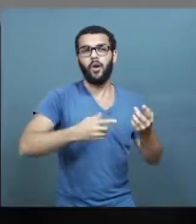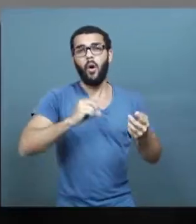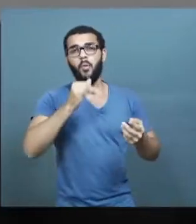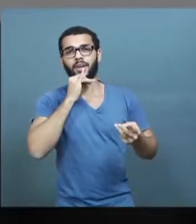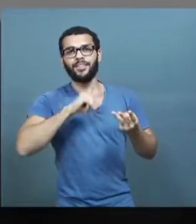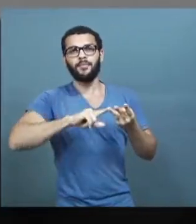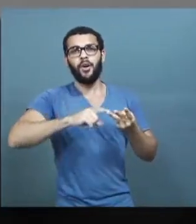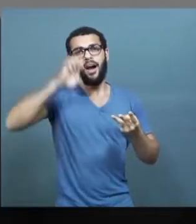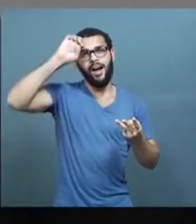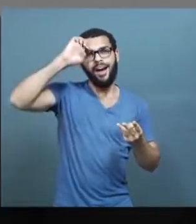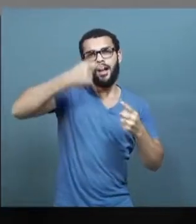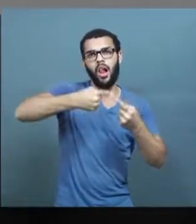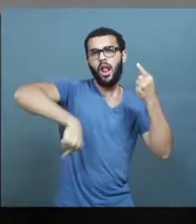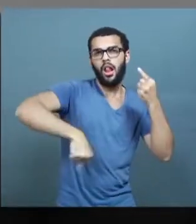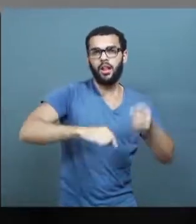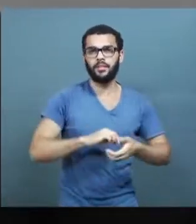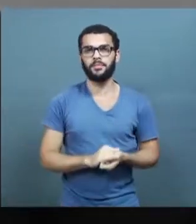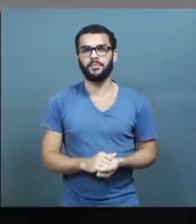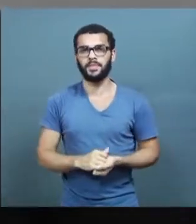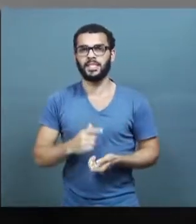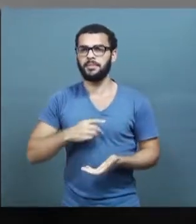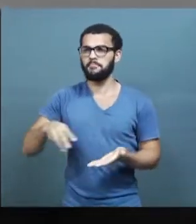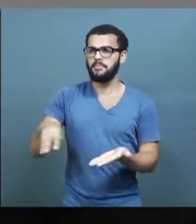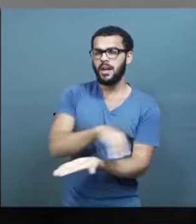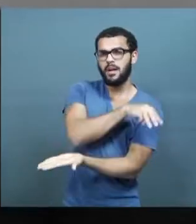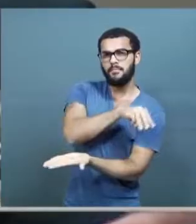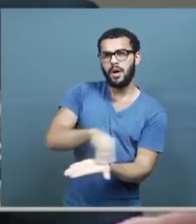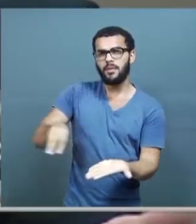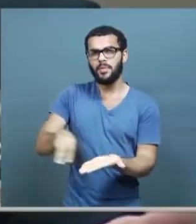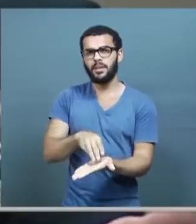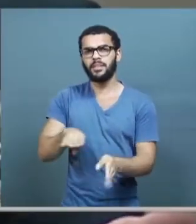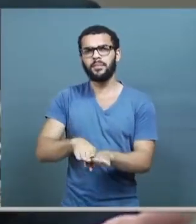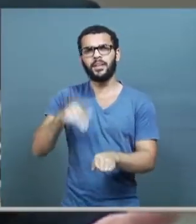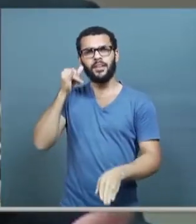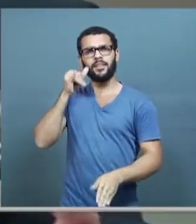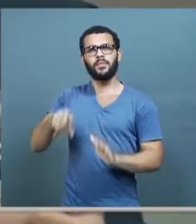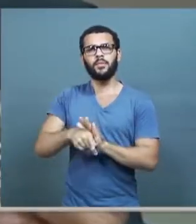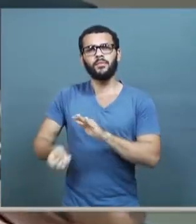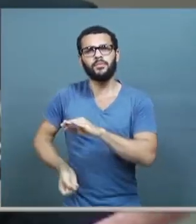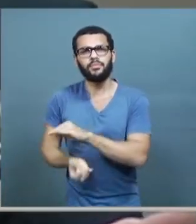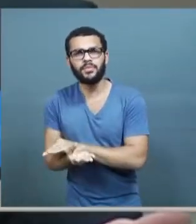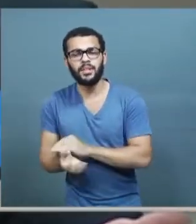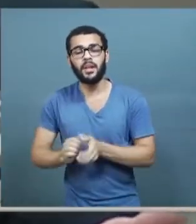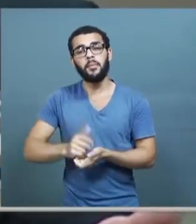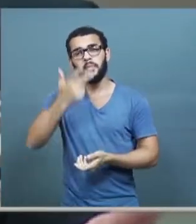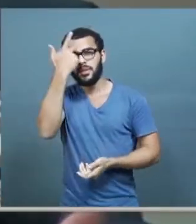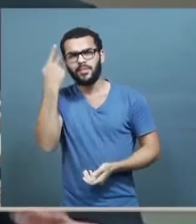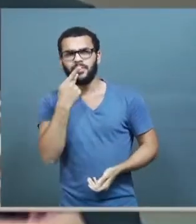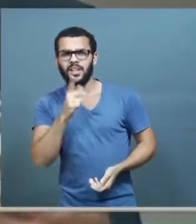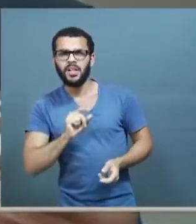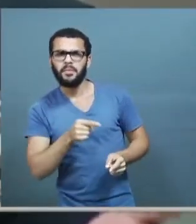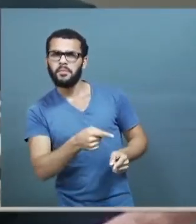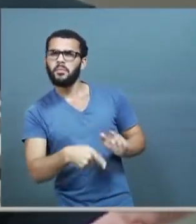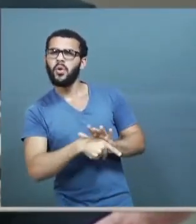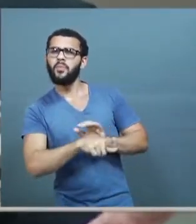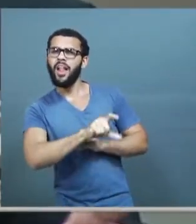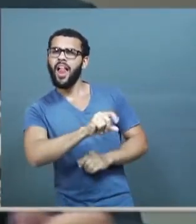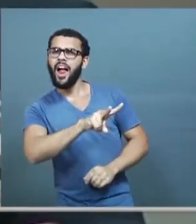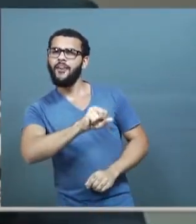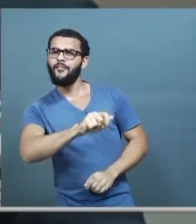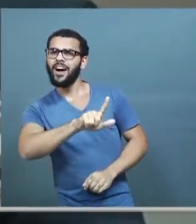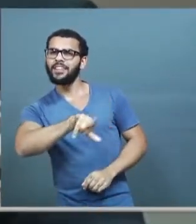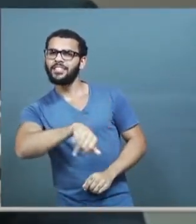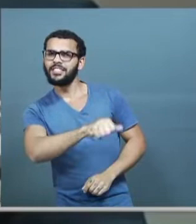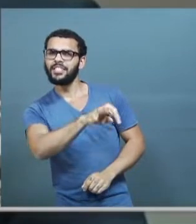ético. Mensagens e combate à corrupção. As pessoas têm perguntado se isso é um ataque à Lava Jato, se esse é um